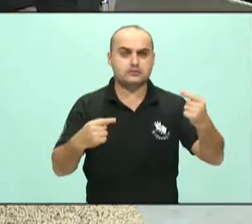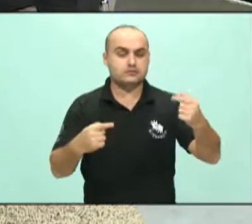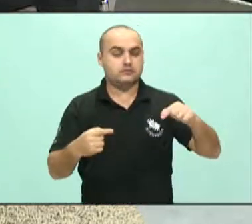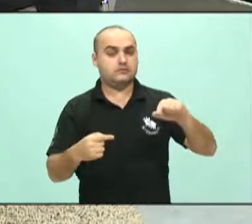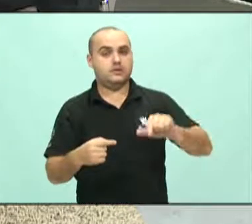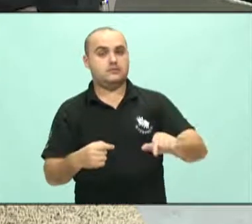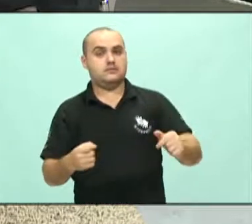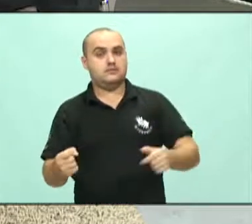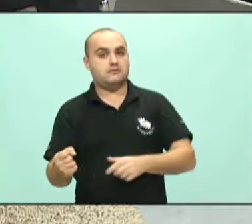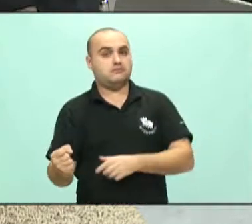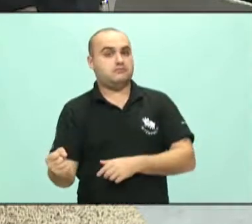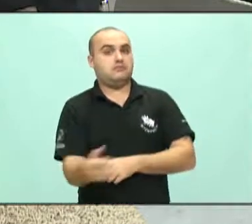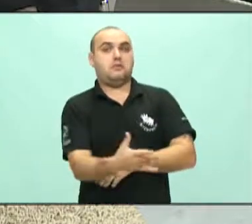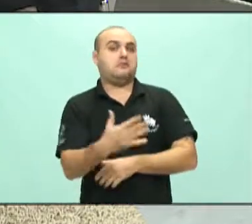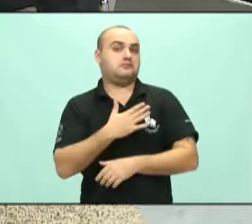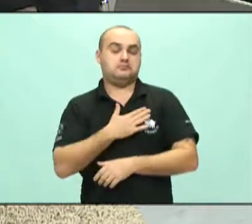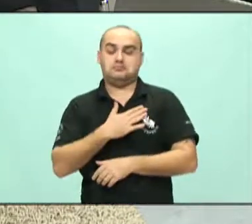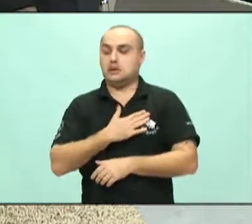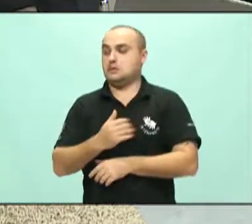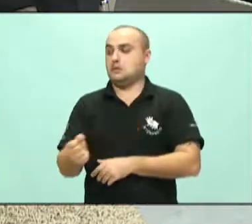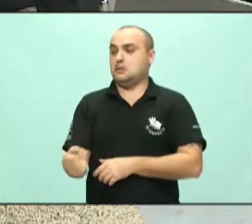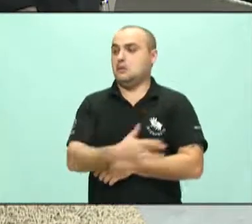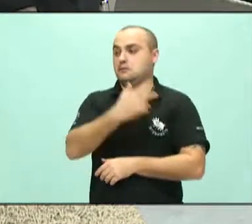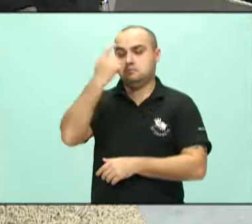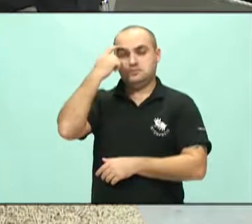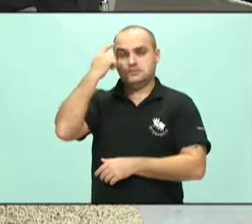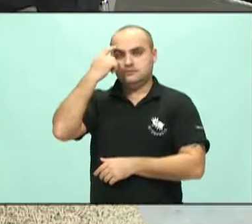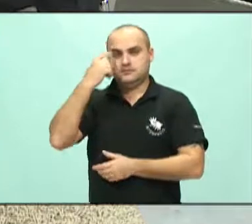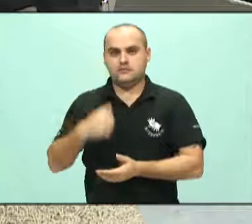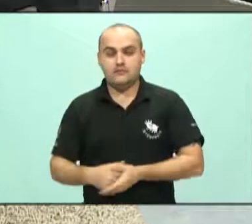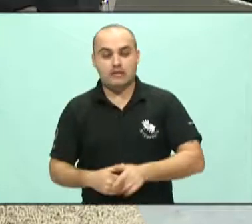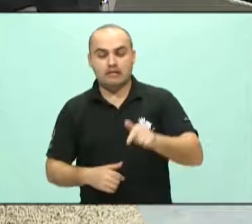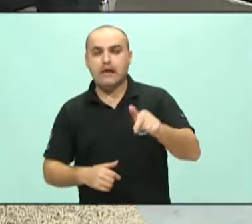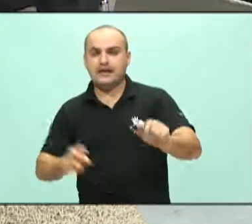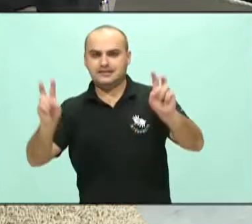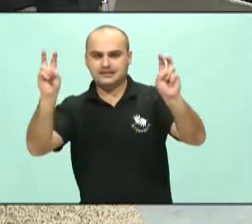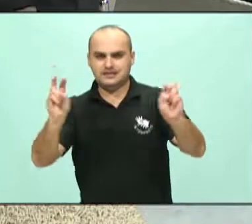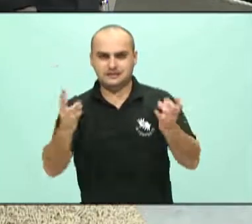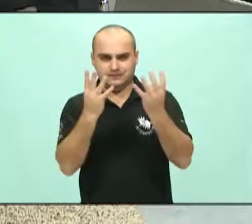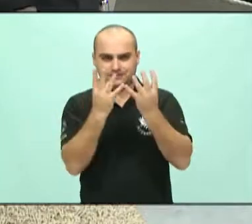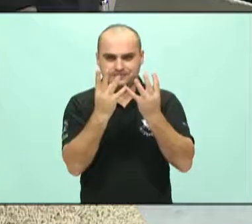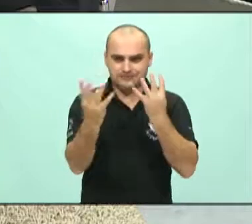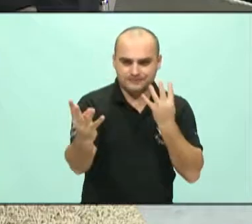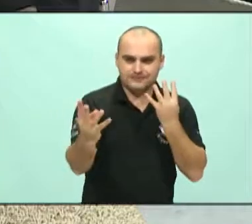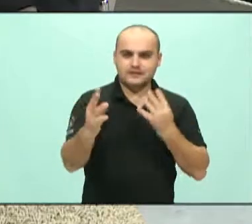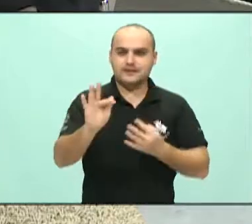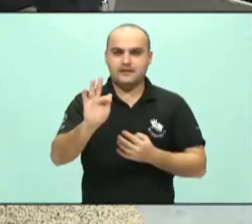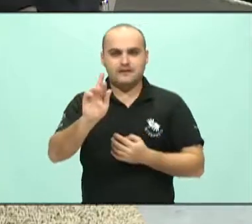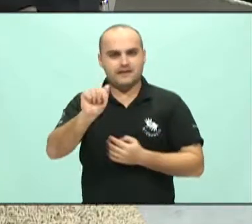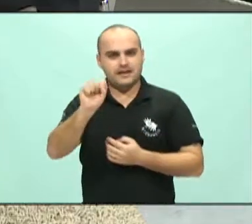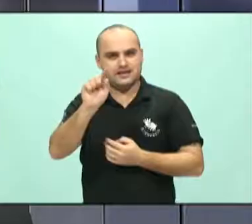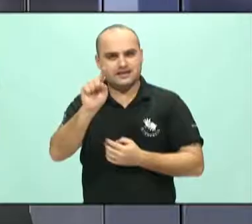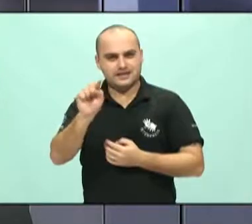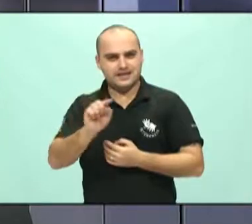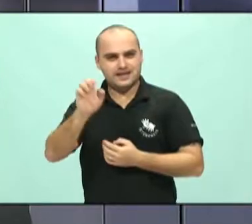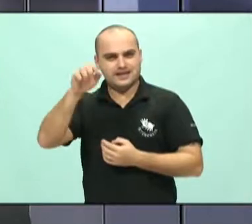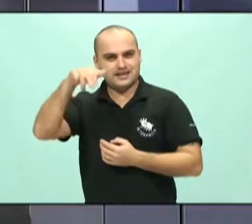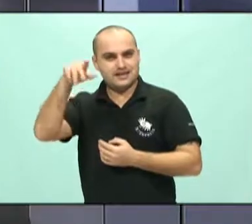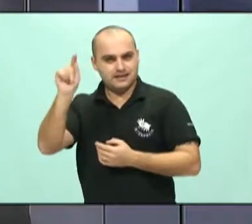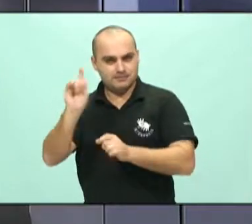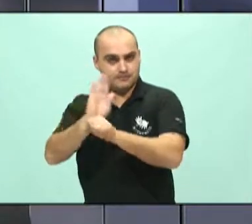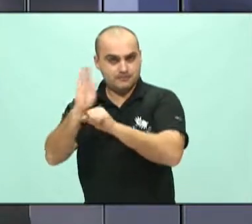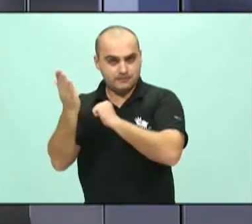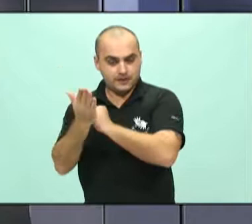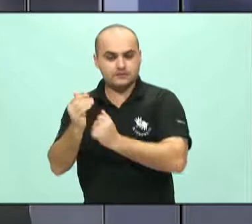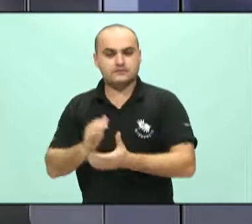mim. Esse assunto do binário da Fazenda é um exemplo perfeito disso. Nós temos